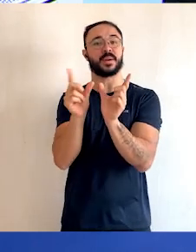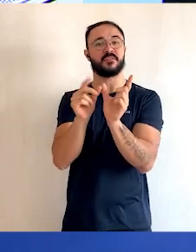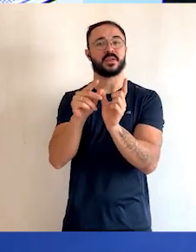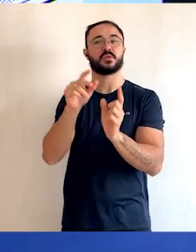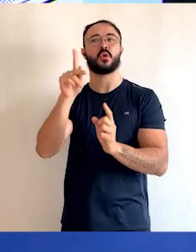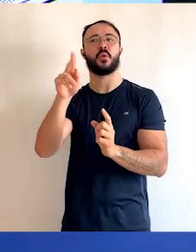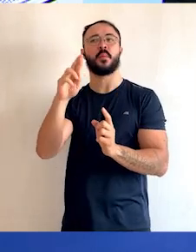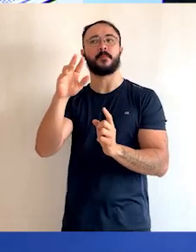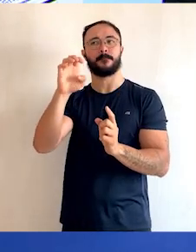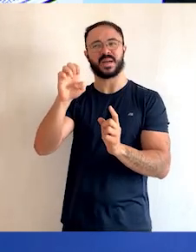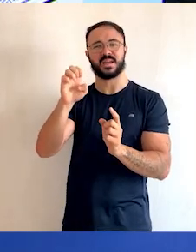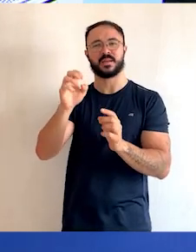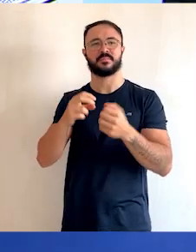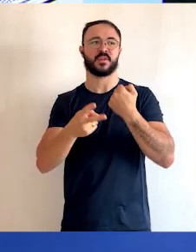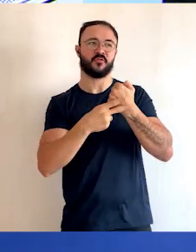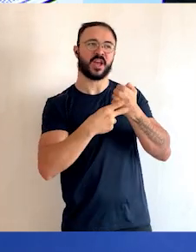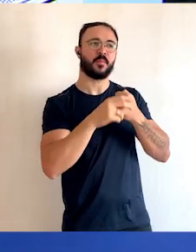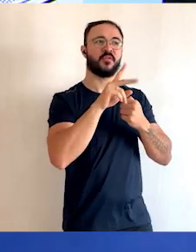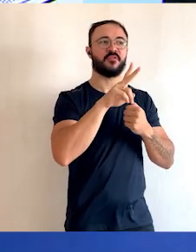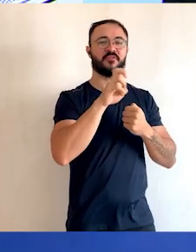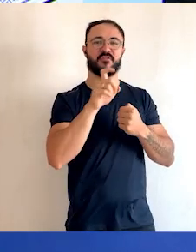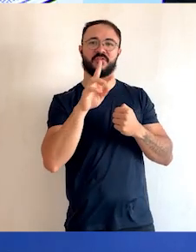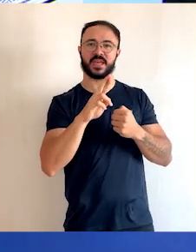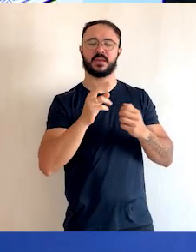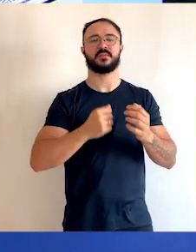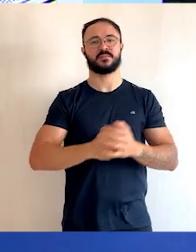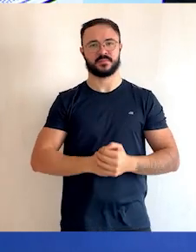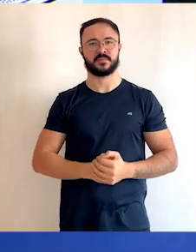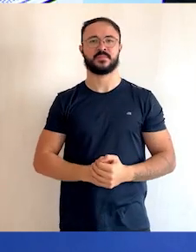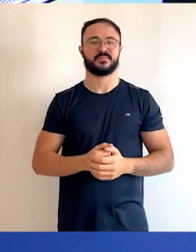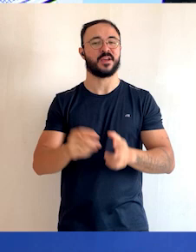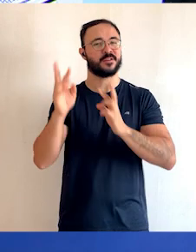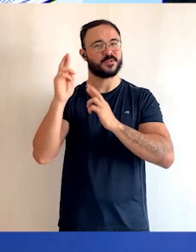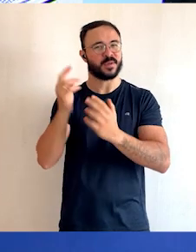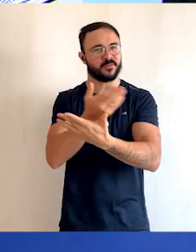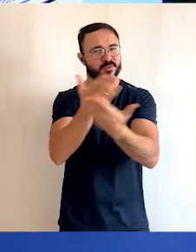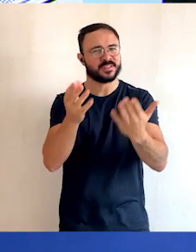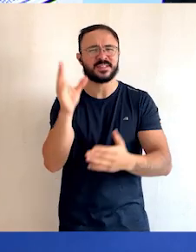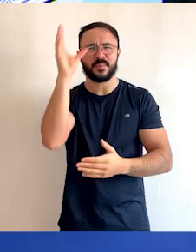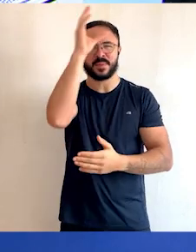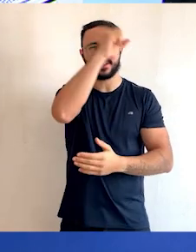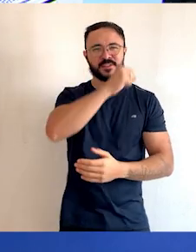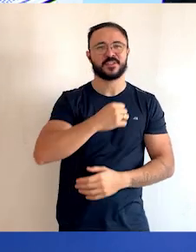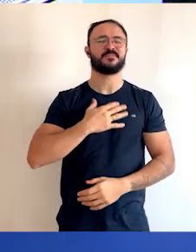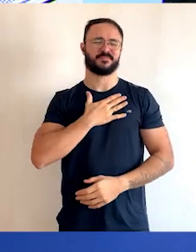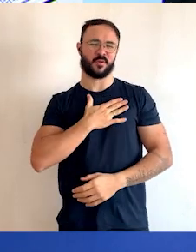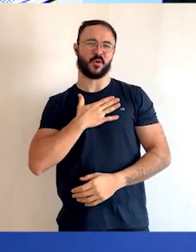A nossa aula de hoje está terminando. Eu espero que vocês tenham entendido